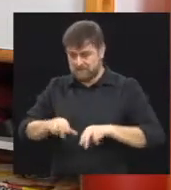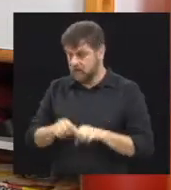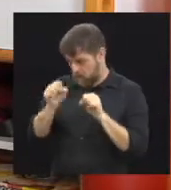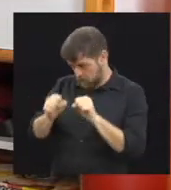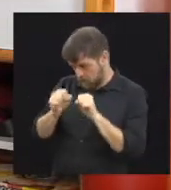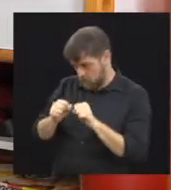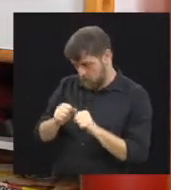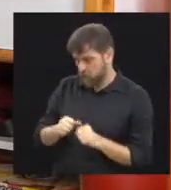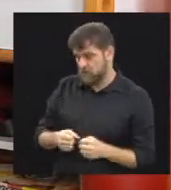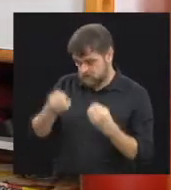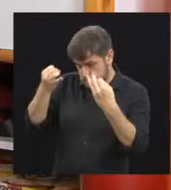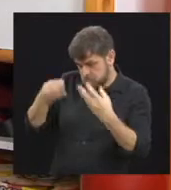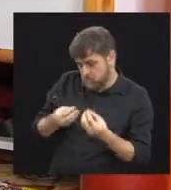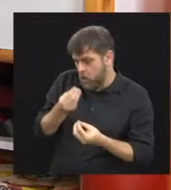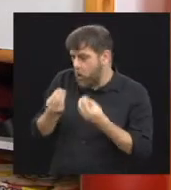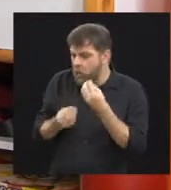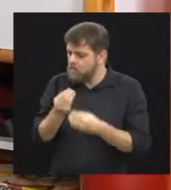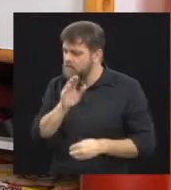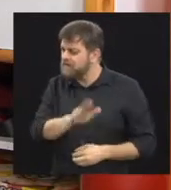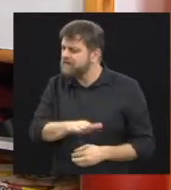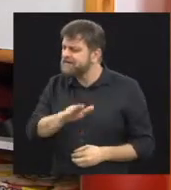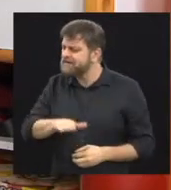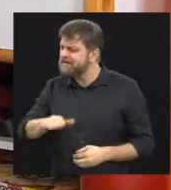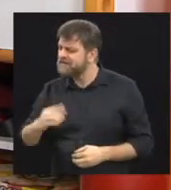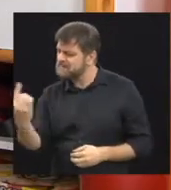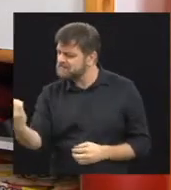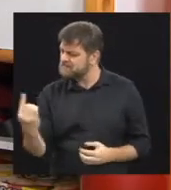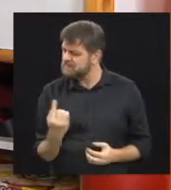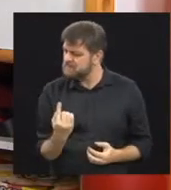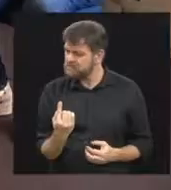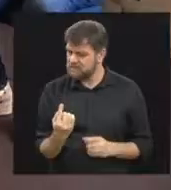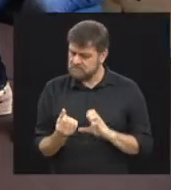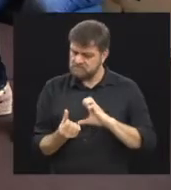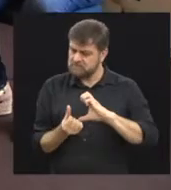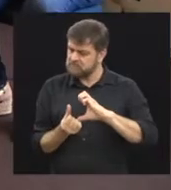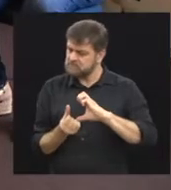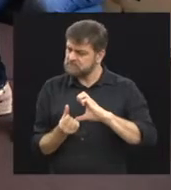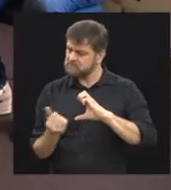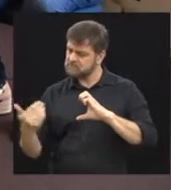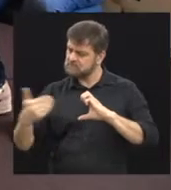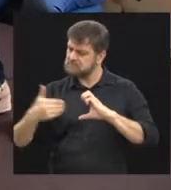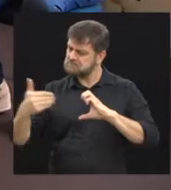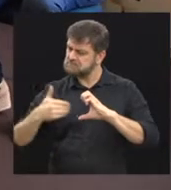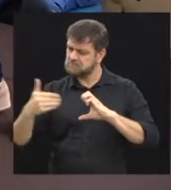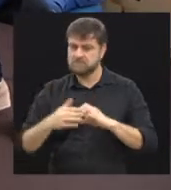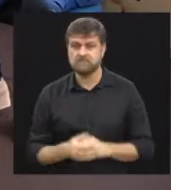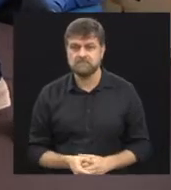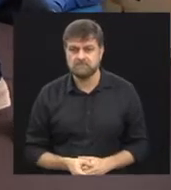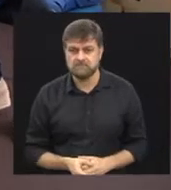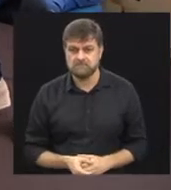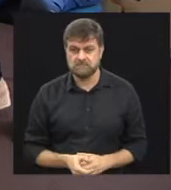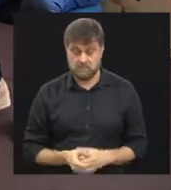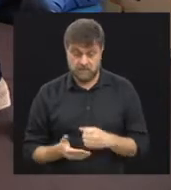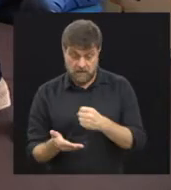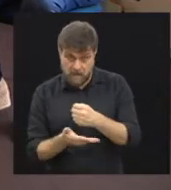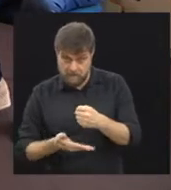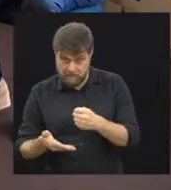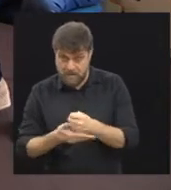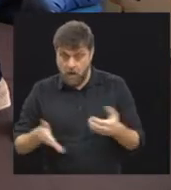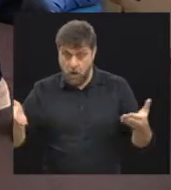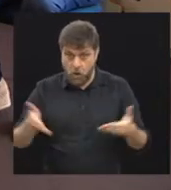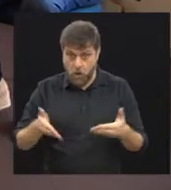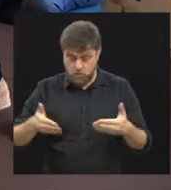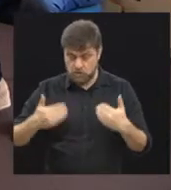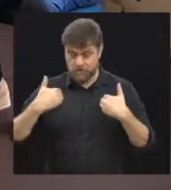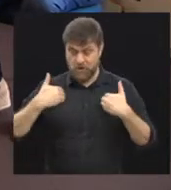puder explicar que tipo de crianças chegam até vocês? A paralisia, basicamente, da casa